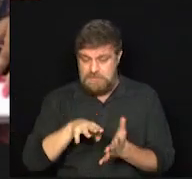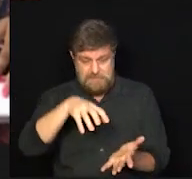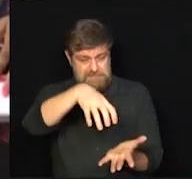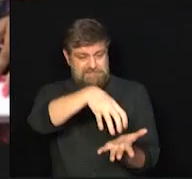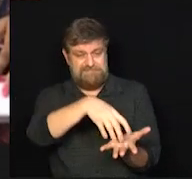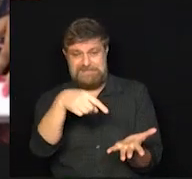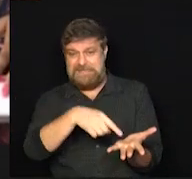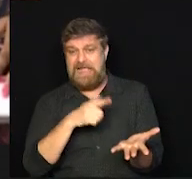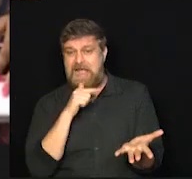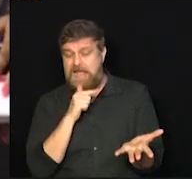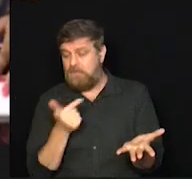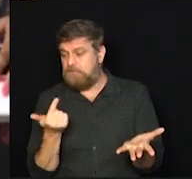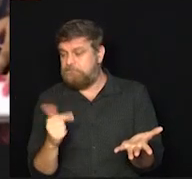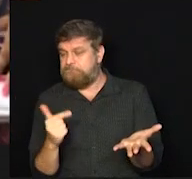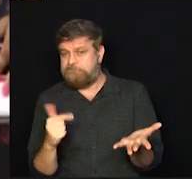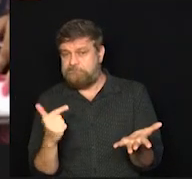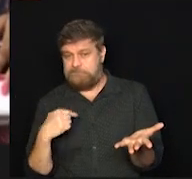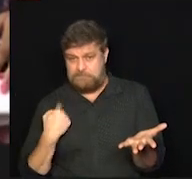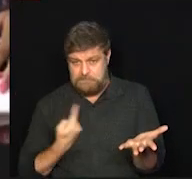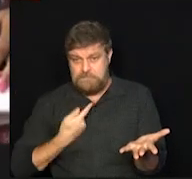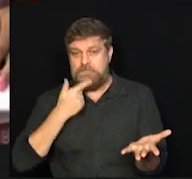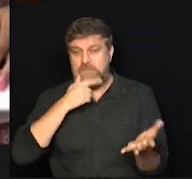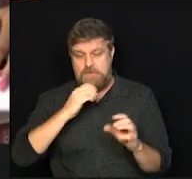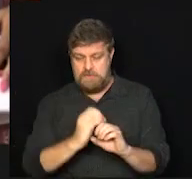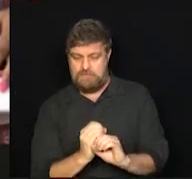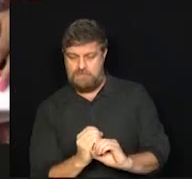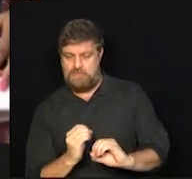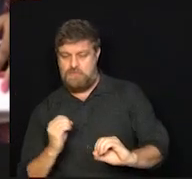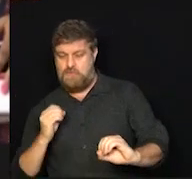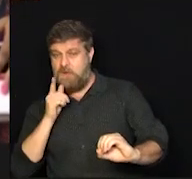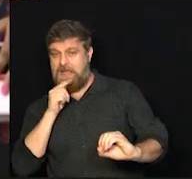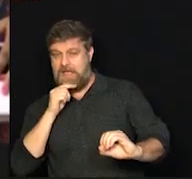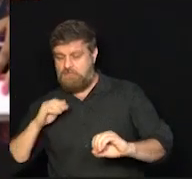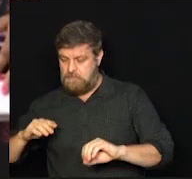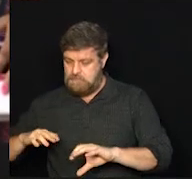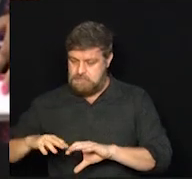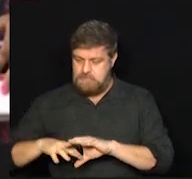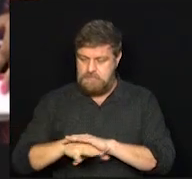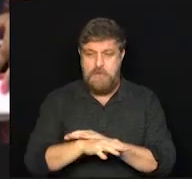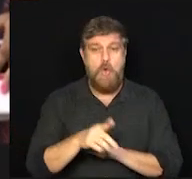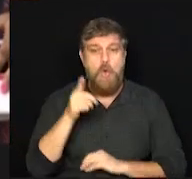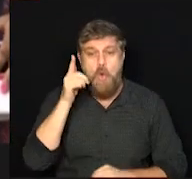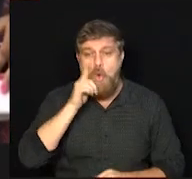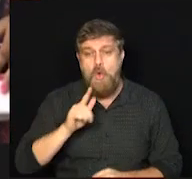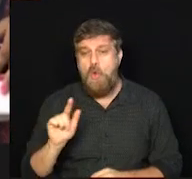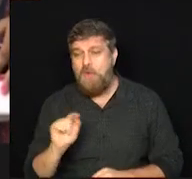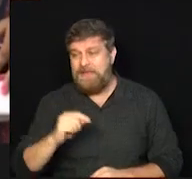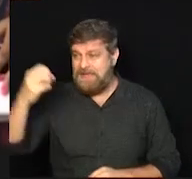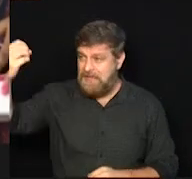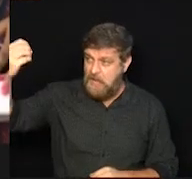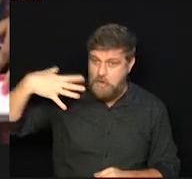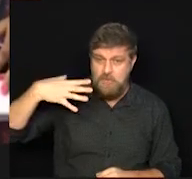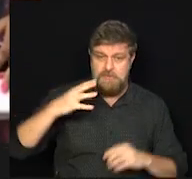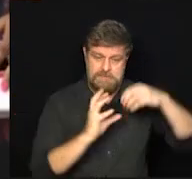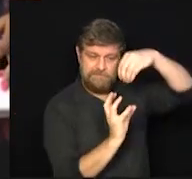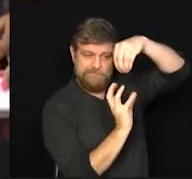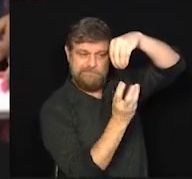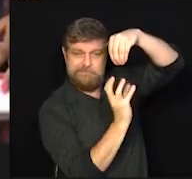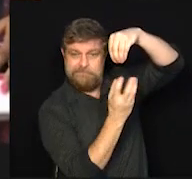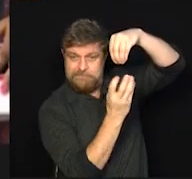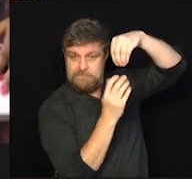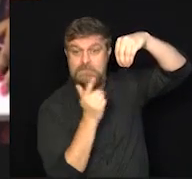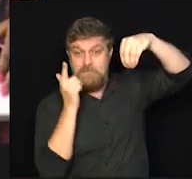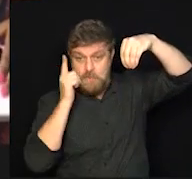não tinha água e nós conseguimos que a água conseguimos que a luz então energia